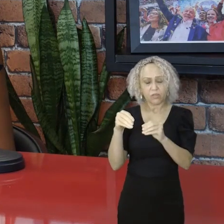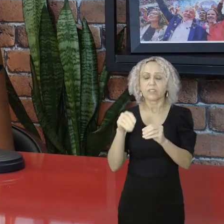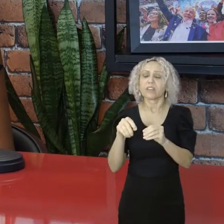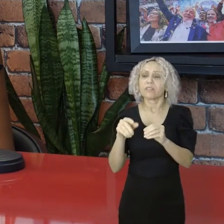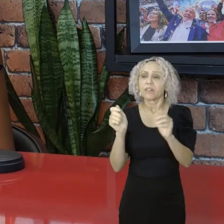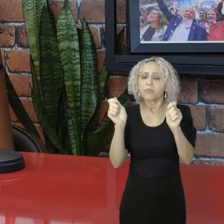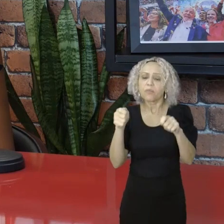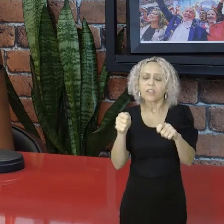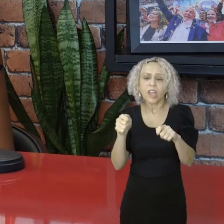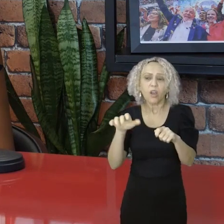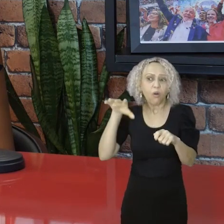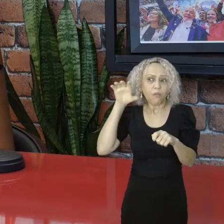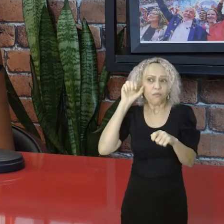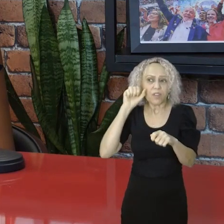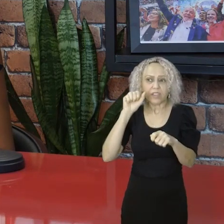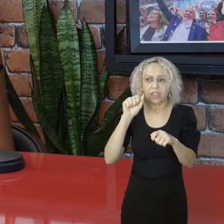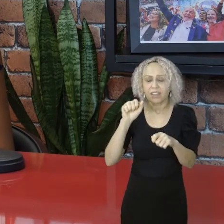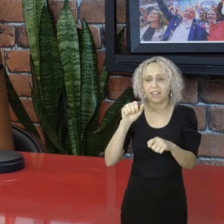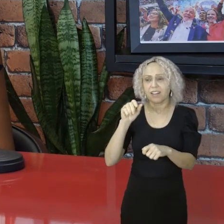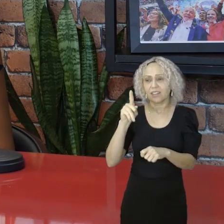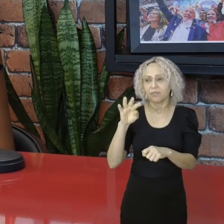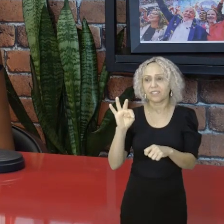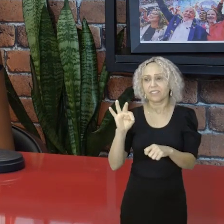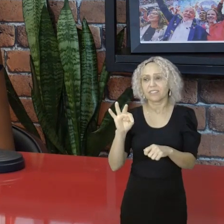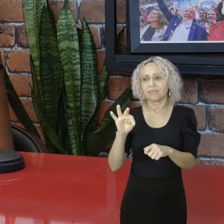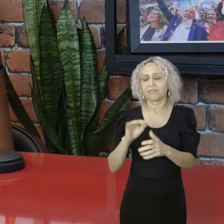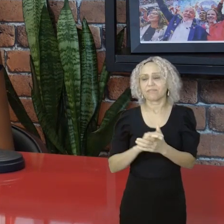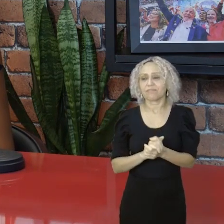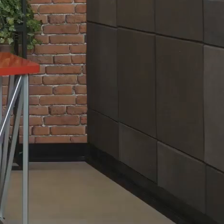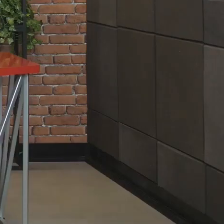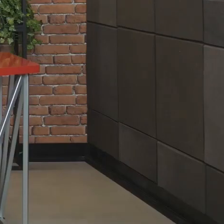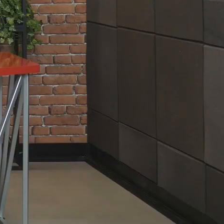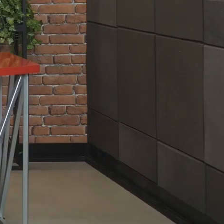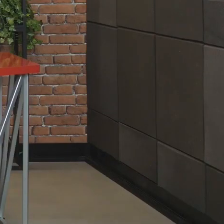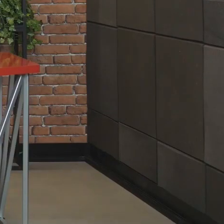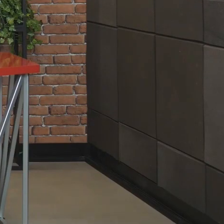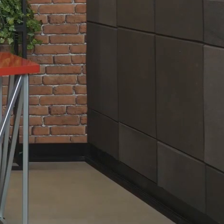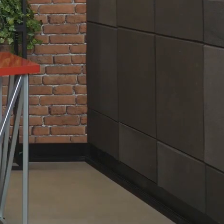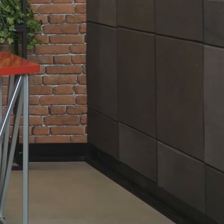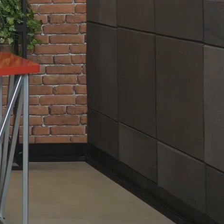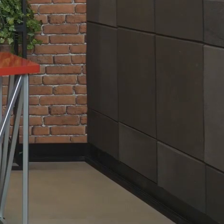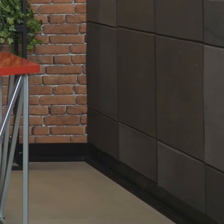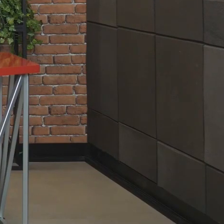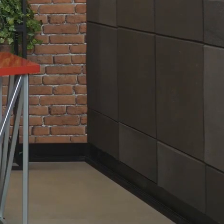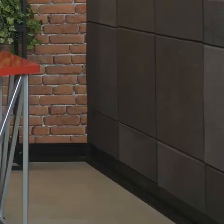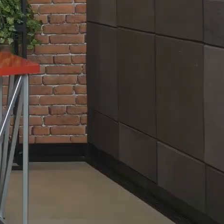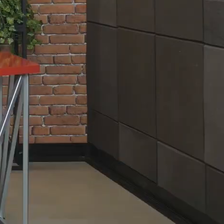informação. Assim você também vai poder ouvir a Rádio PT na sua Alexa.